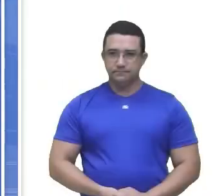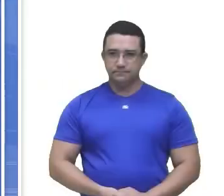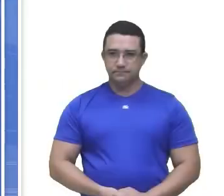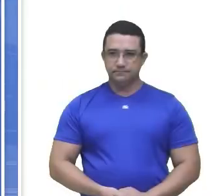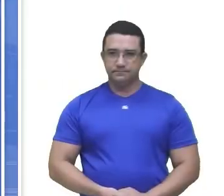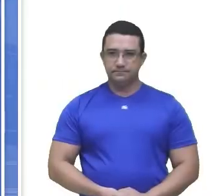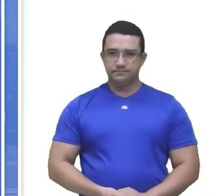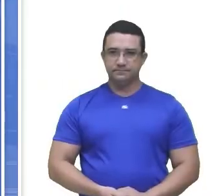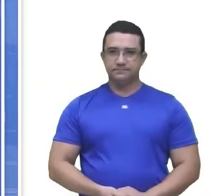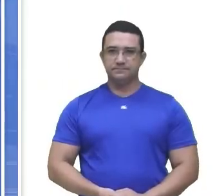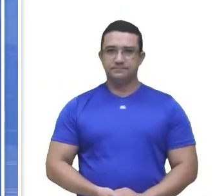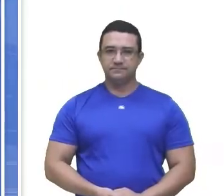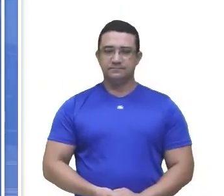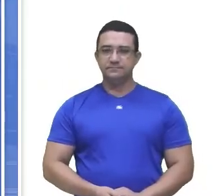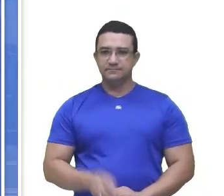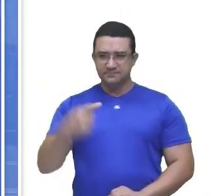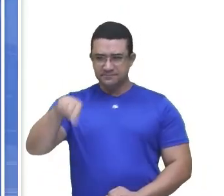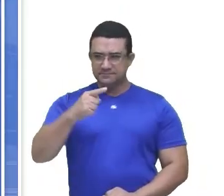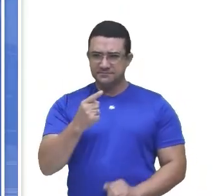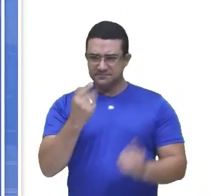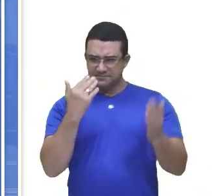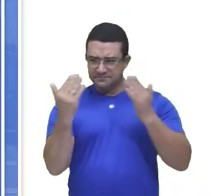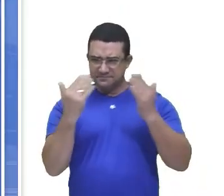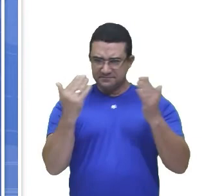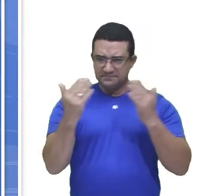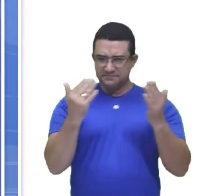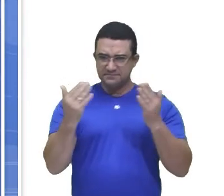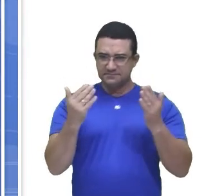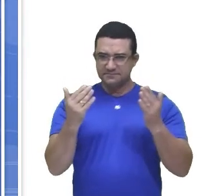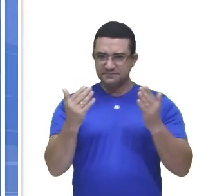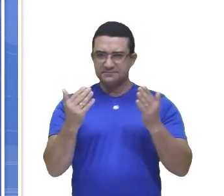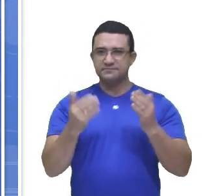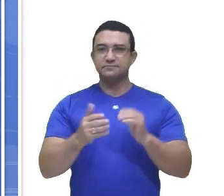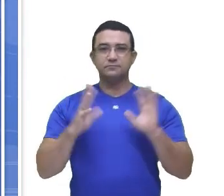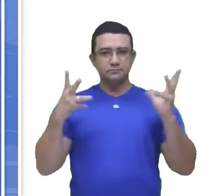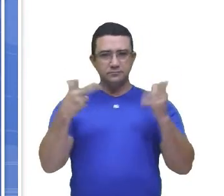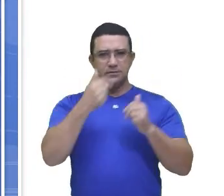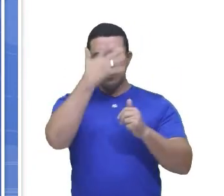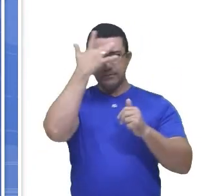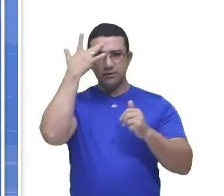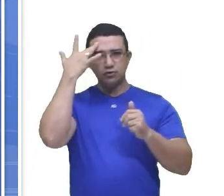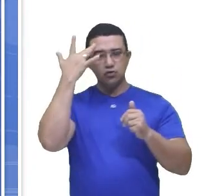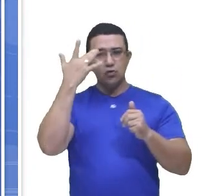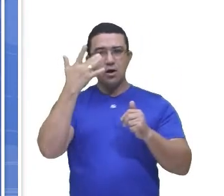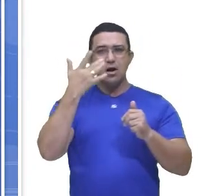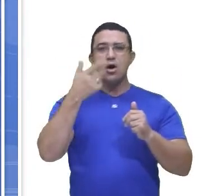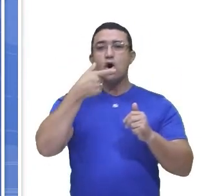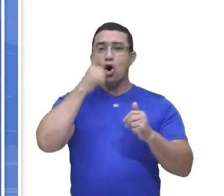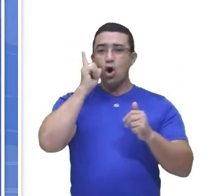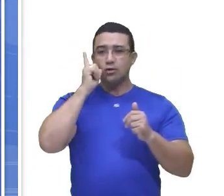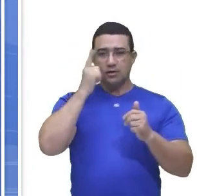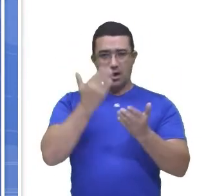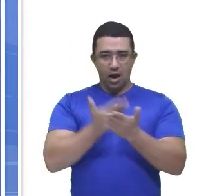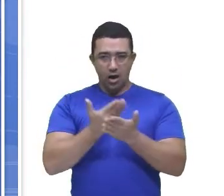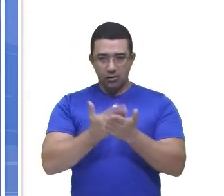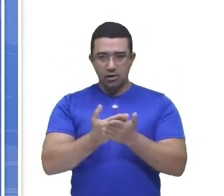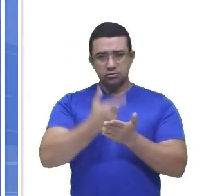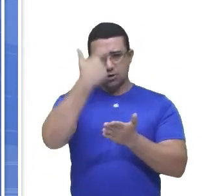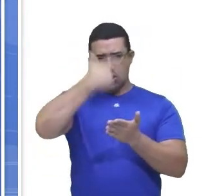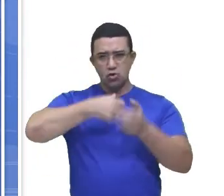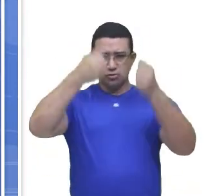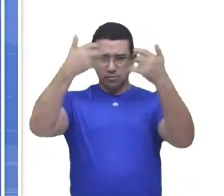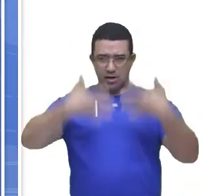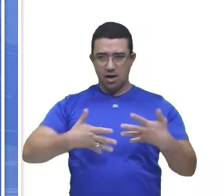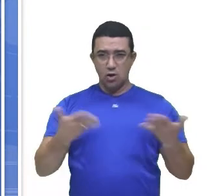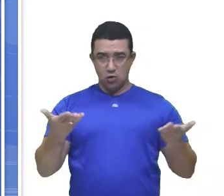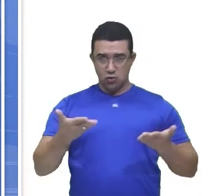E aí, analisaram bem? Conseguiram? Todos que participaram da aula ontem e das explicações que eu acabei de dar